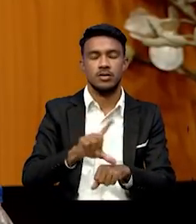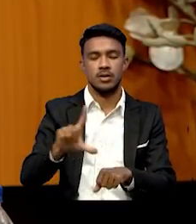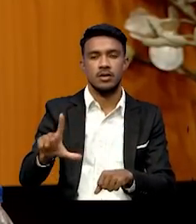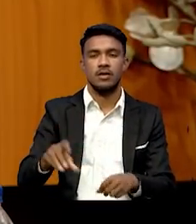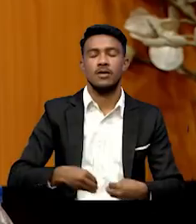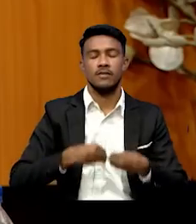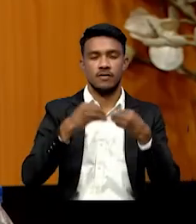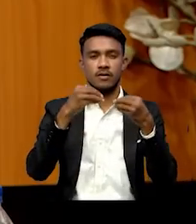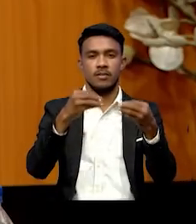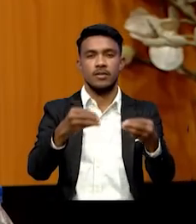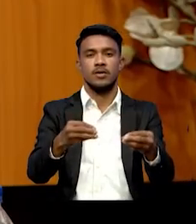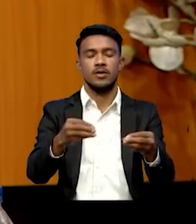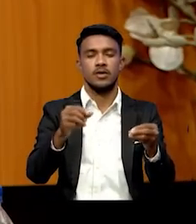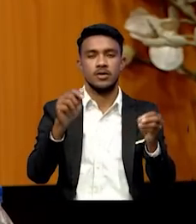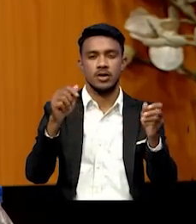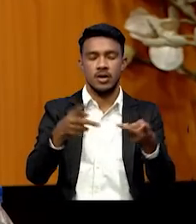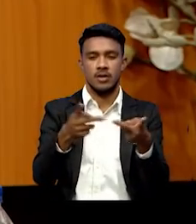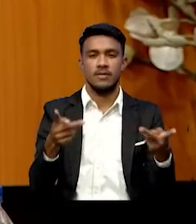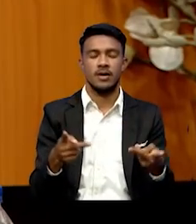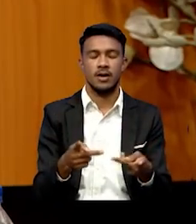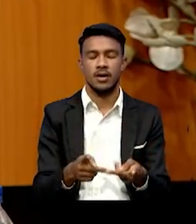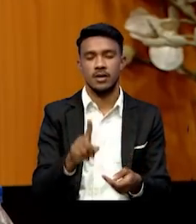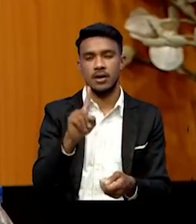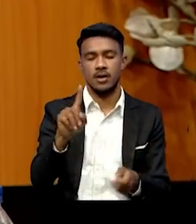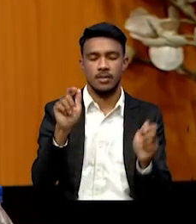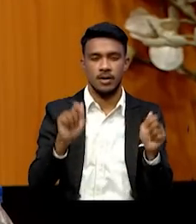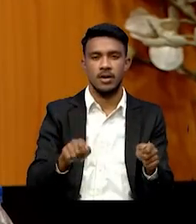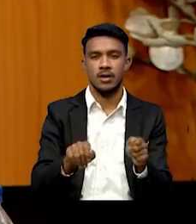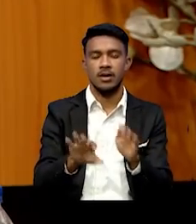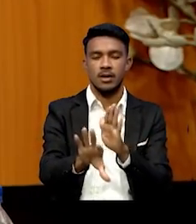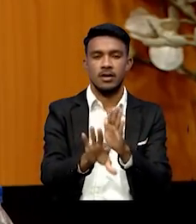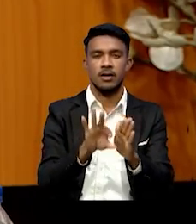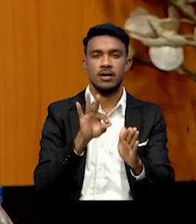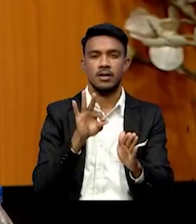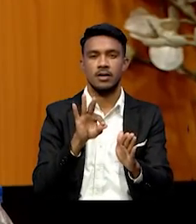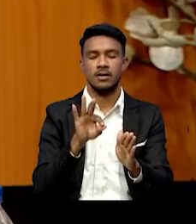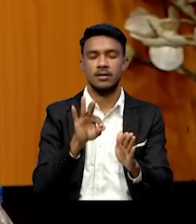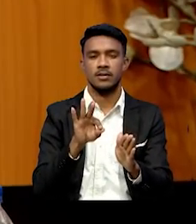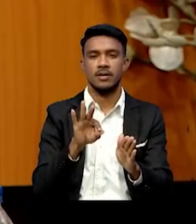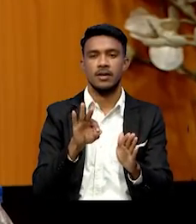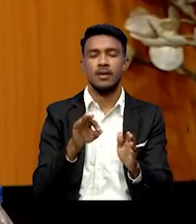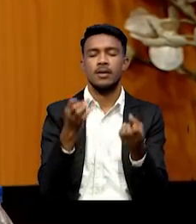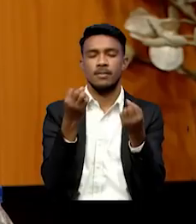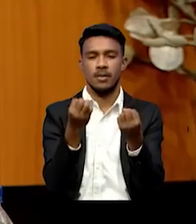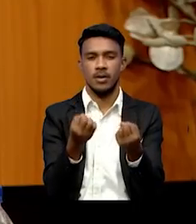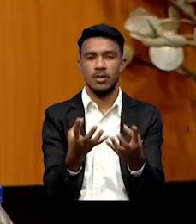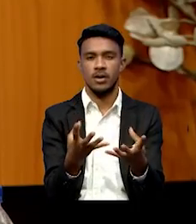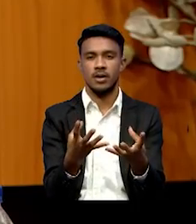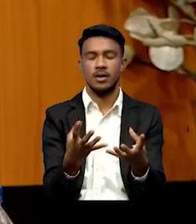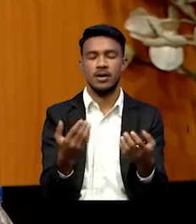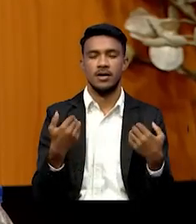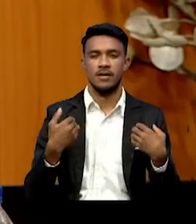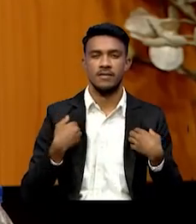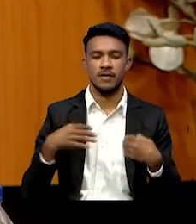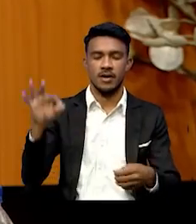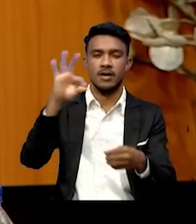Fomos possibilidade ida atu nia heta maioria ia